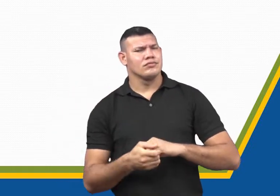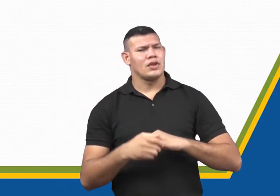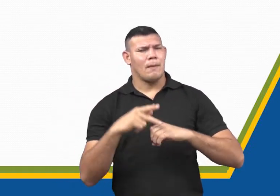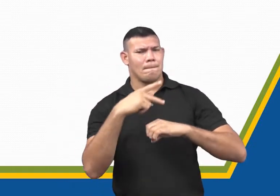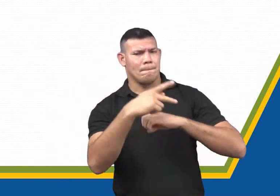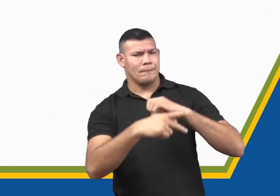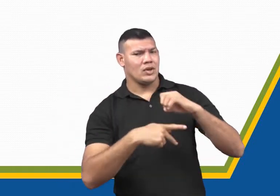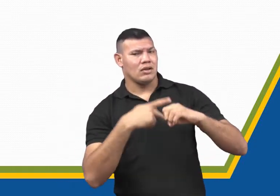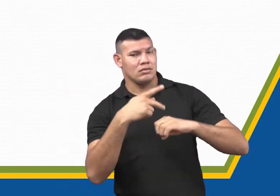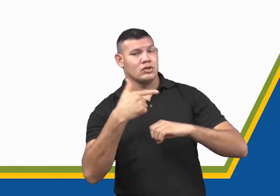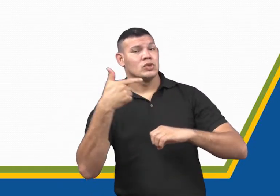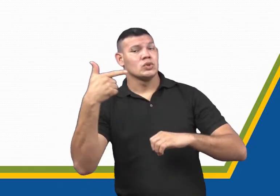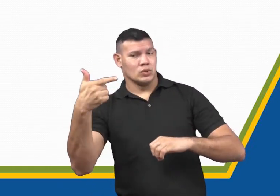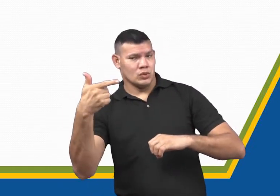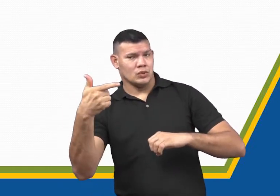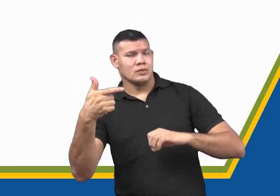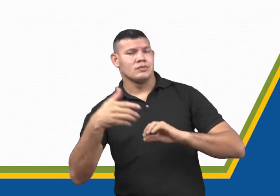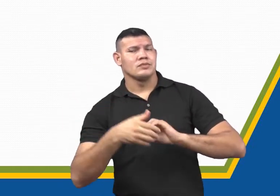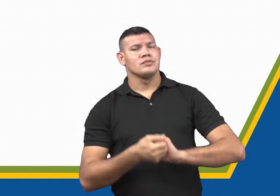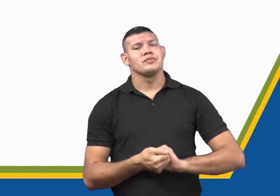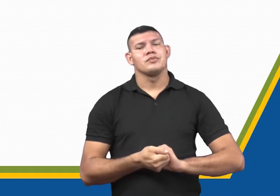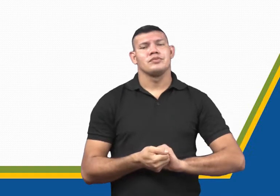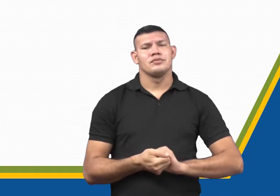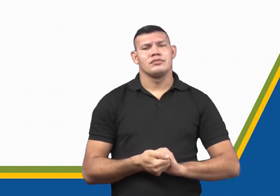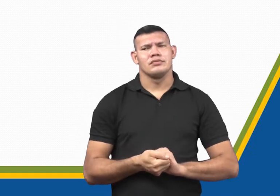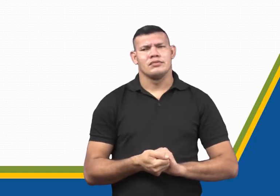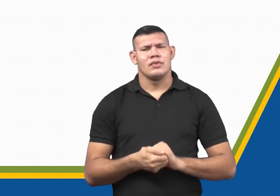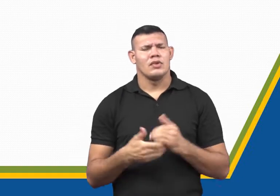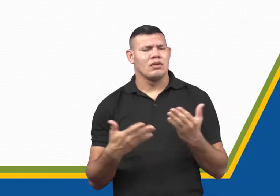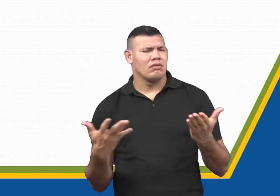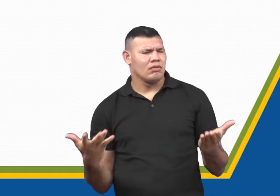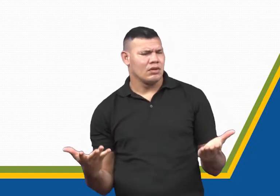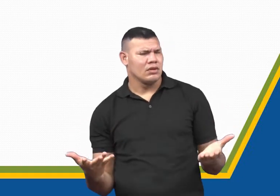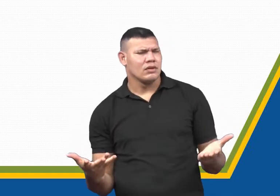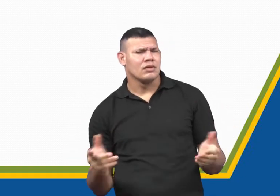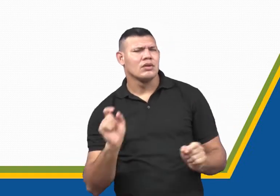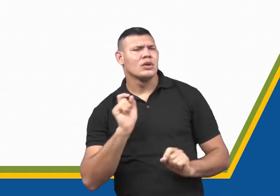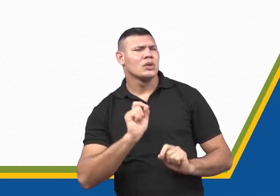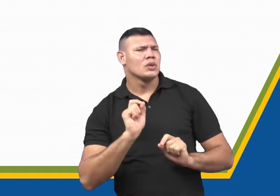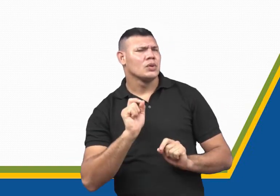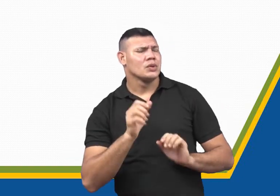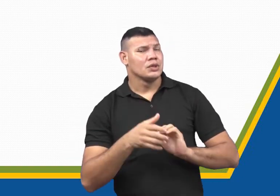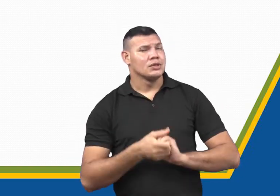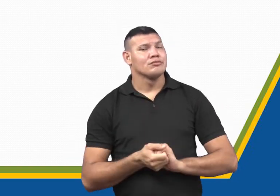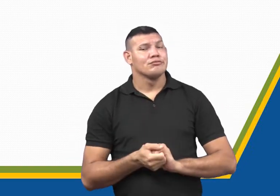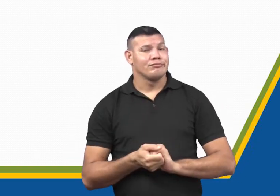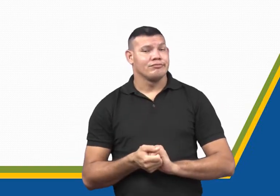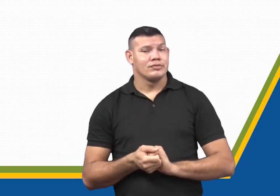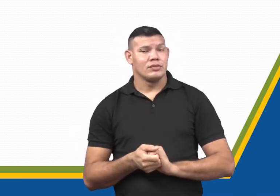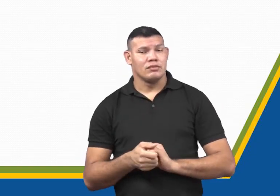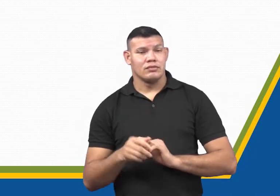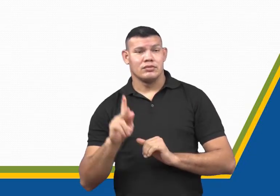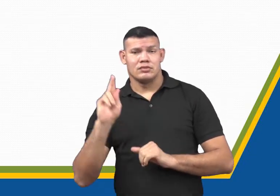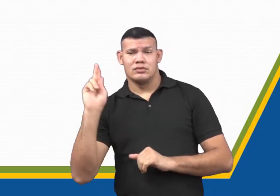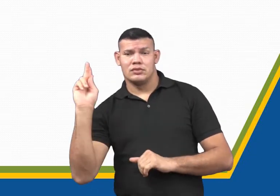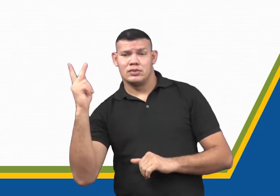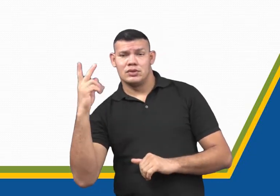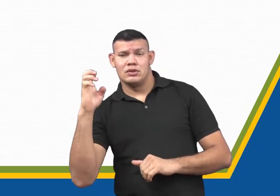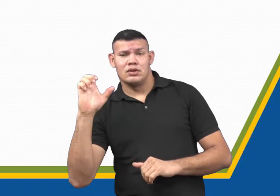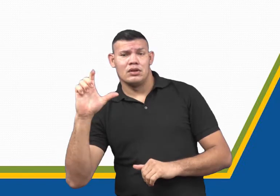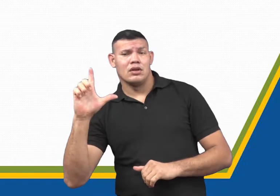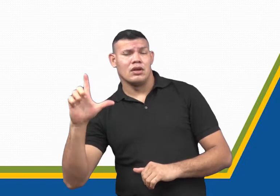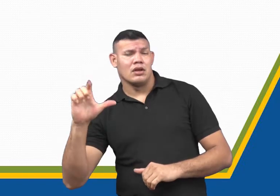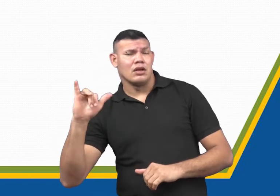Então, o que significa? O número atômico desse elemento químico é 2, porque ele tem a presença de